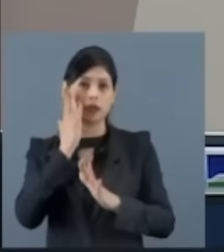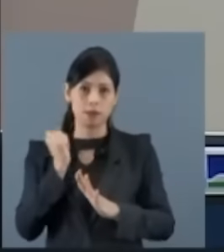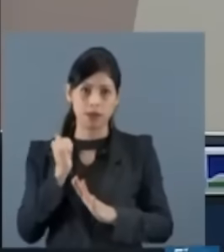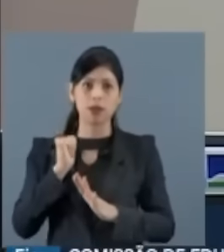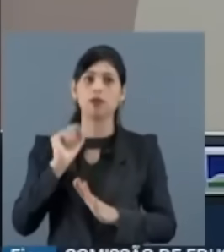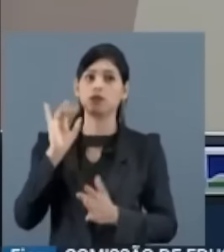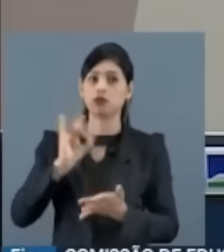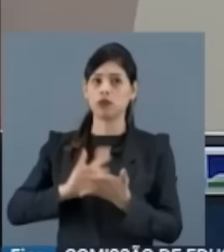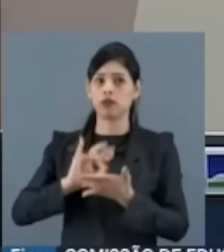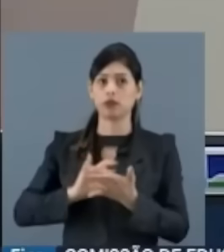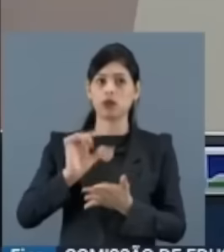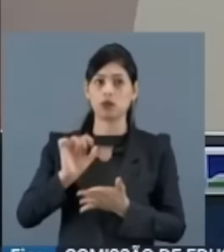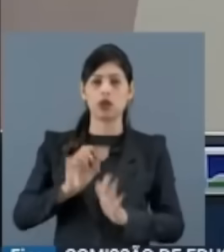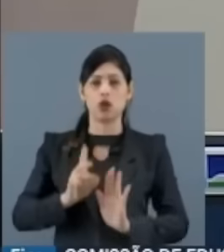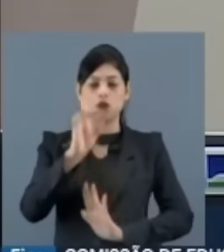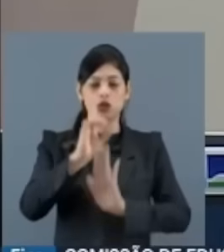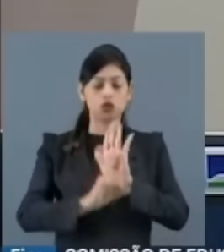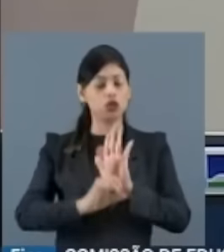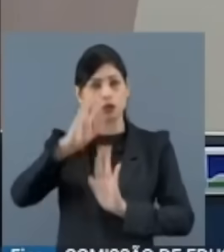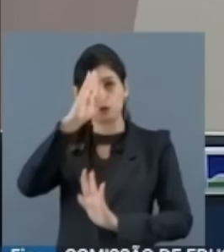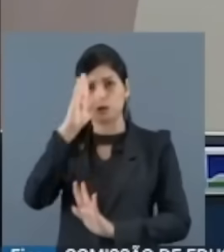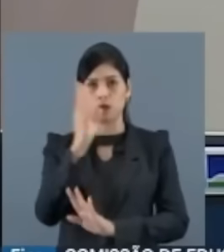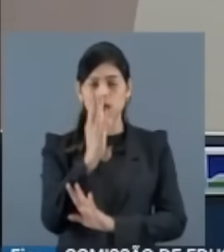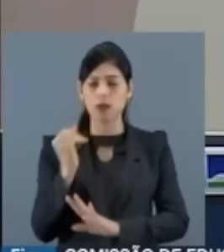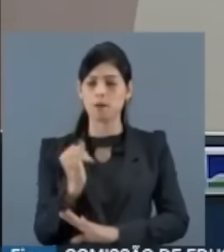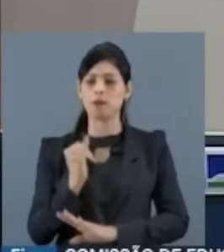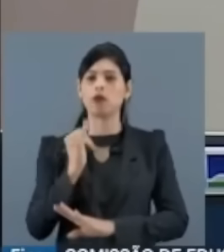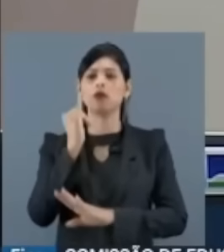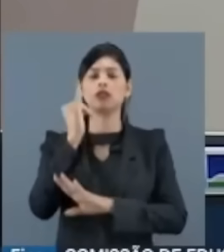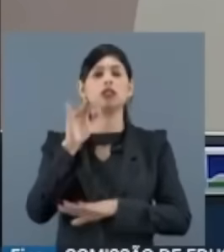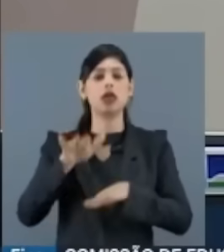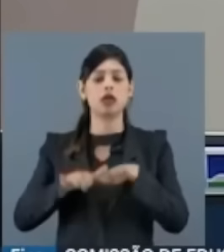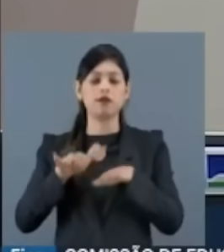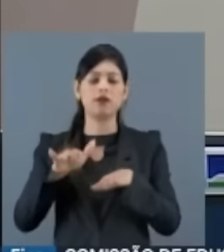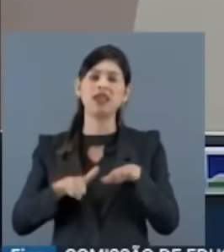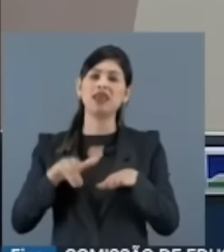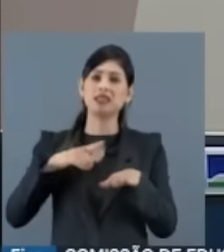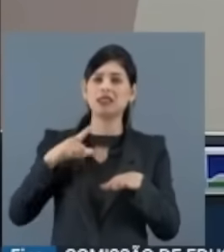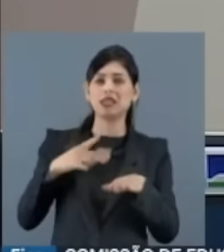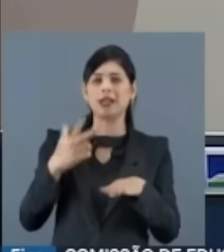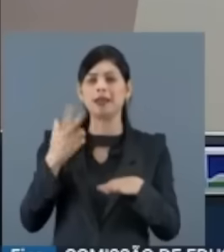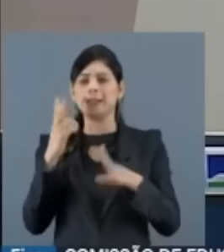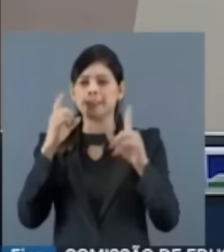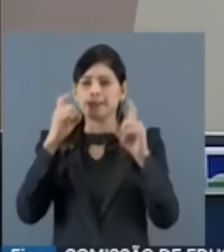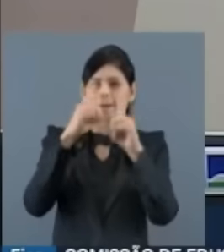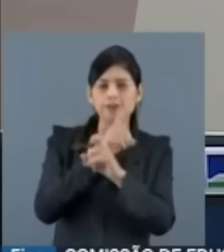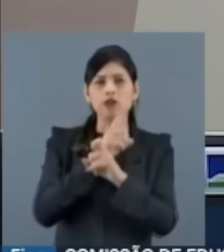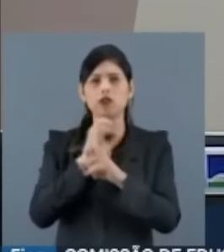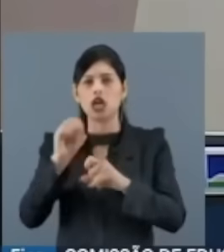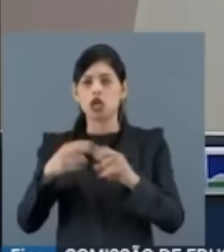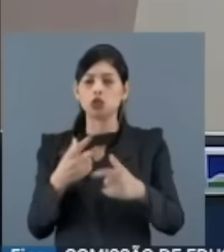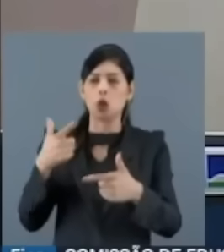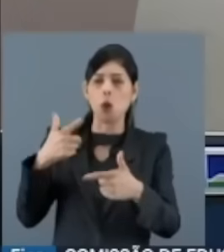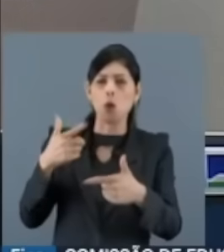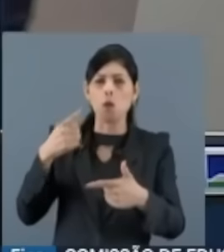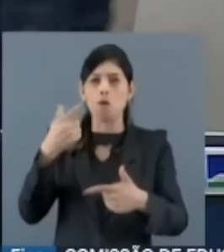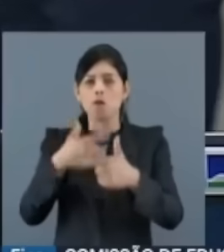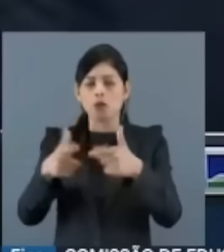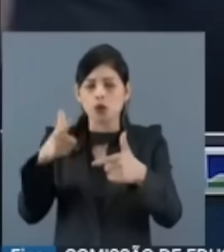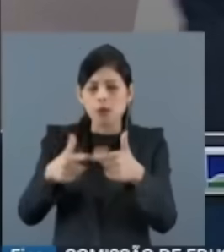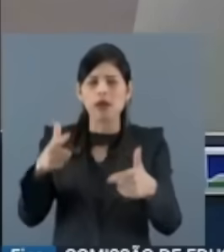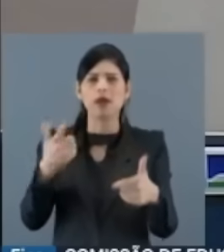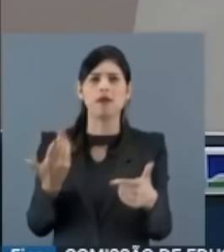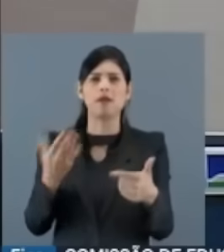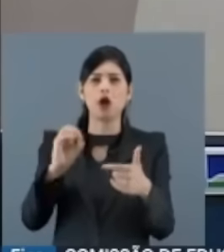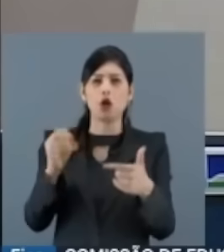osos direitos fundamentais eles muitas vezes entram em atrito com outros valores constitucionais e aí eles